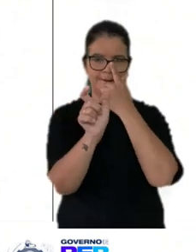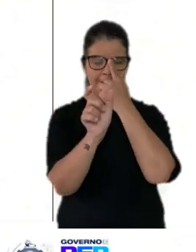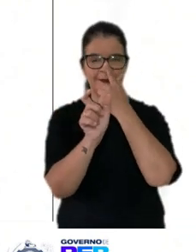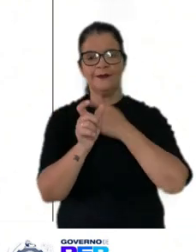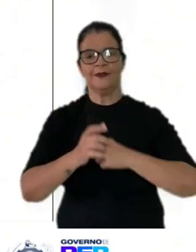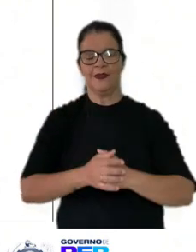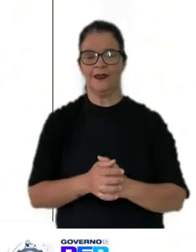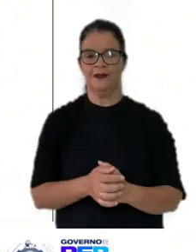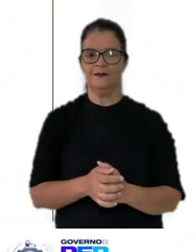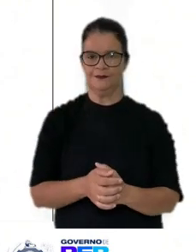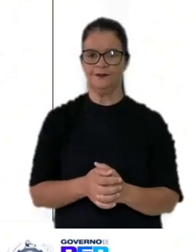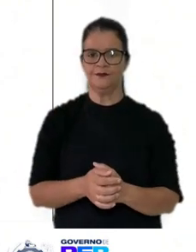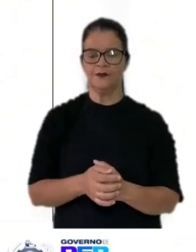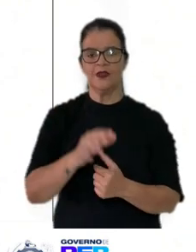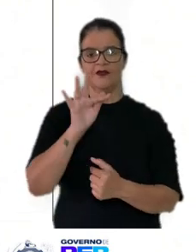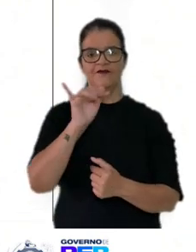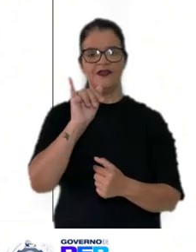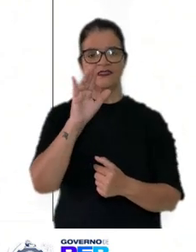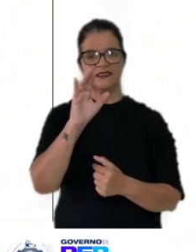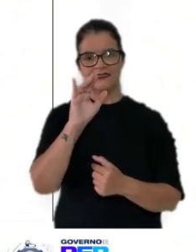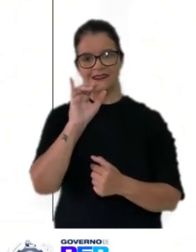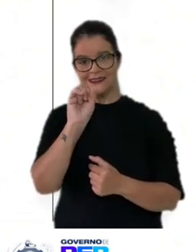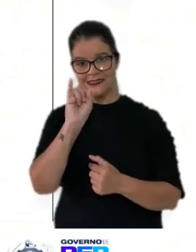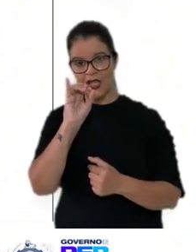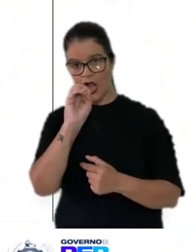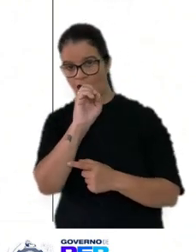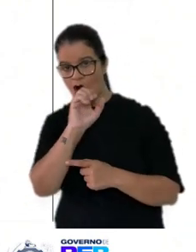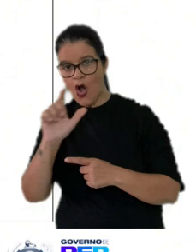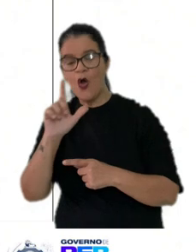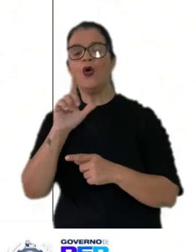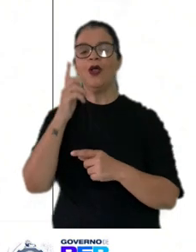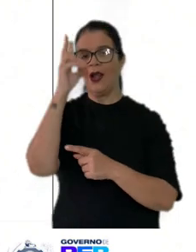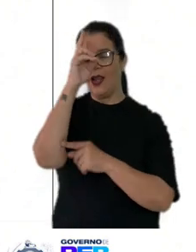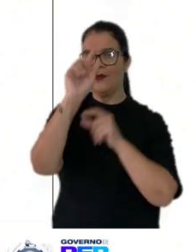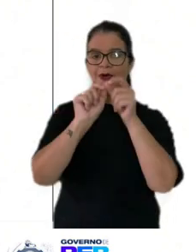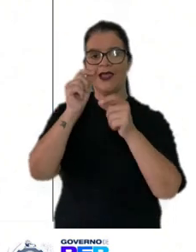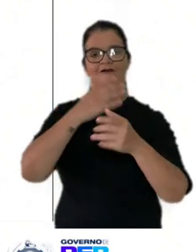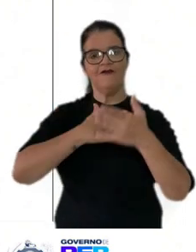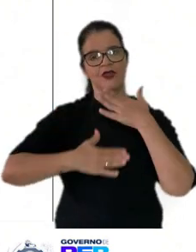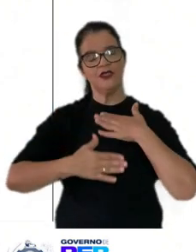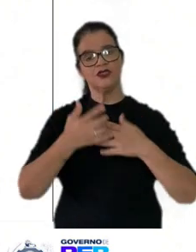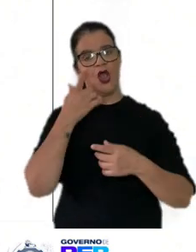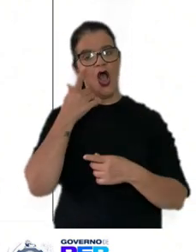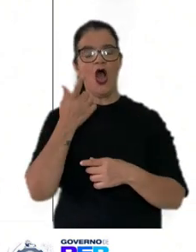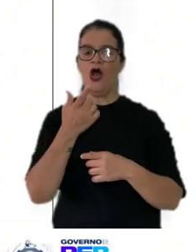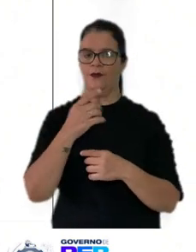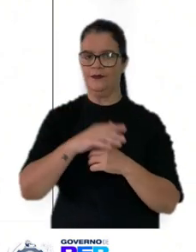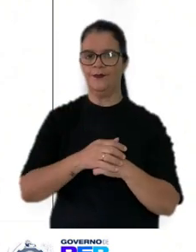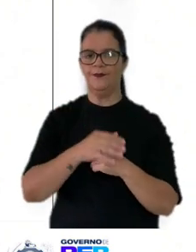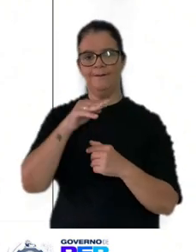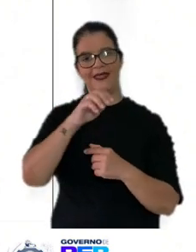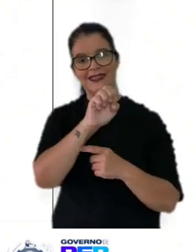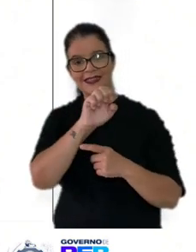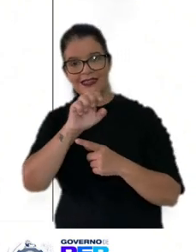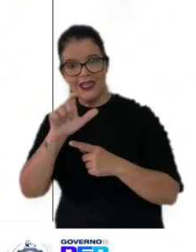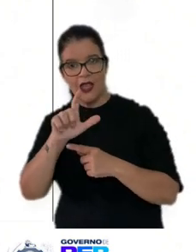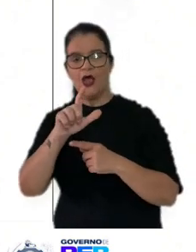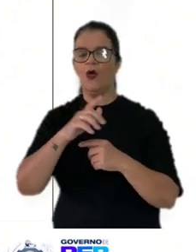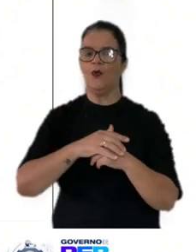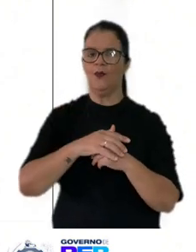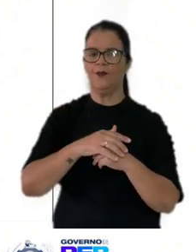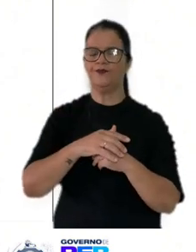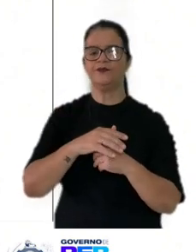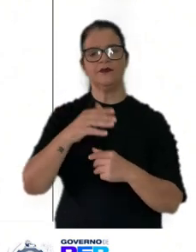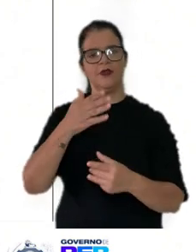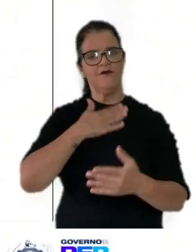health physical lembra o que? físico there are also mental health mental físico mental